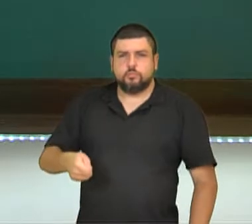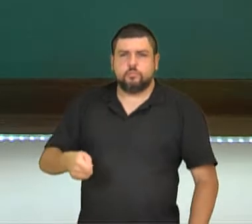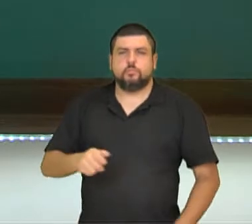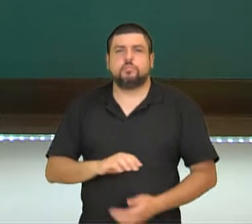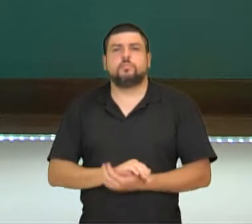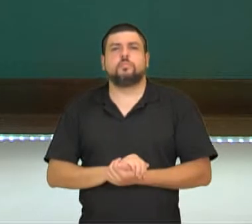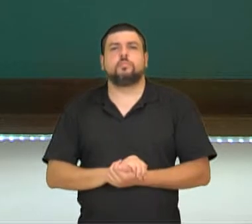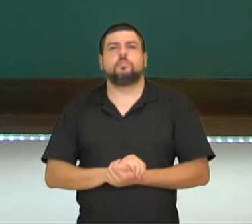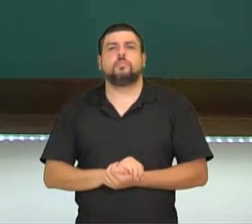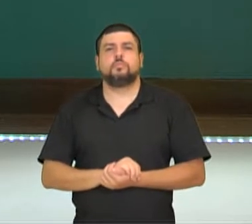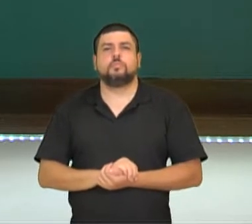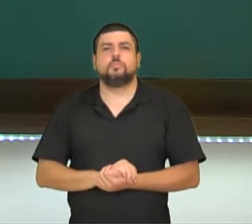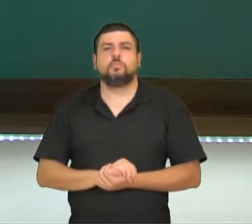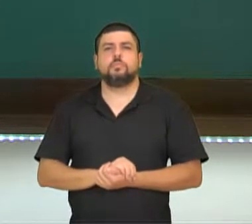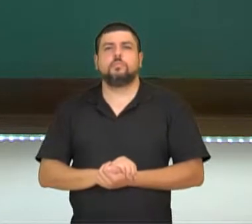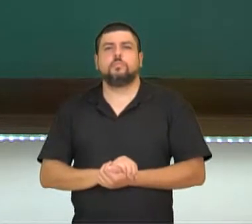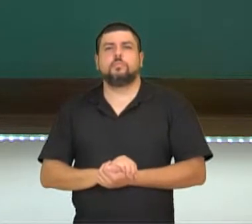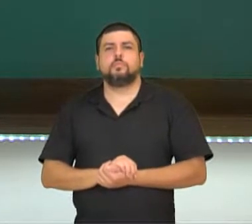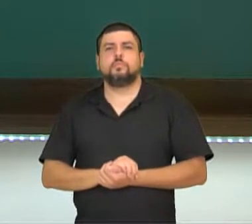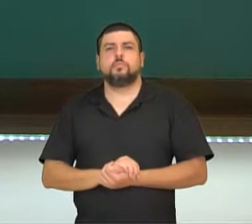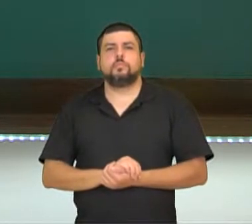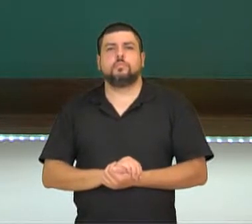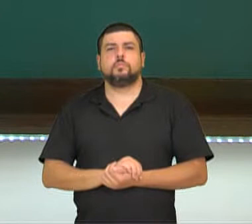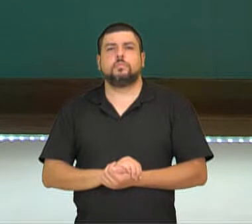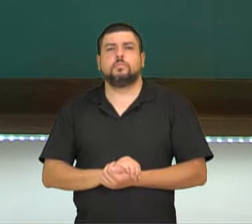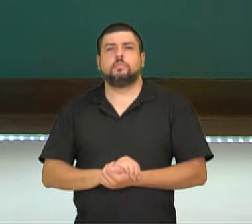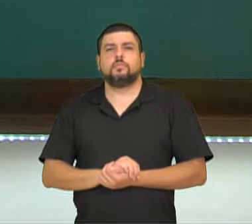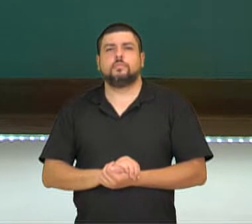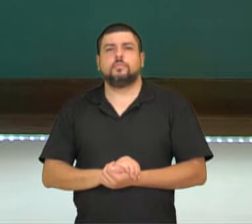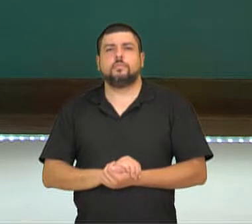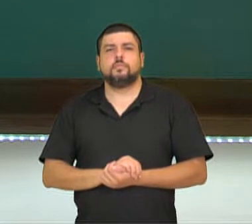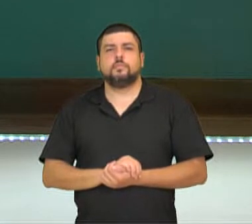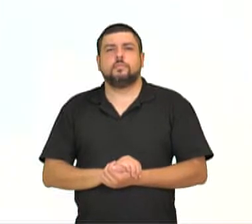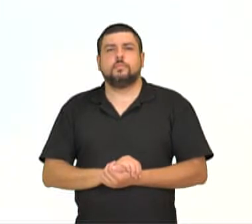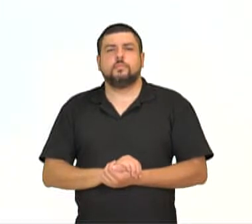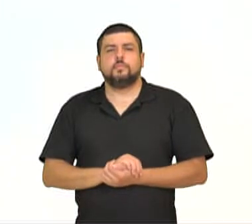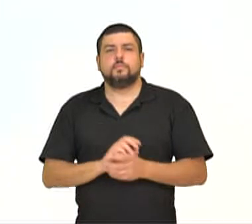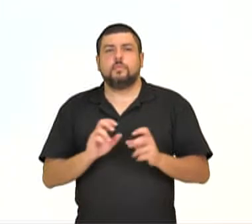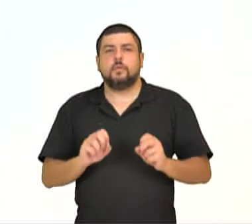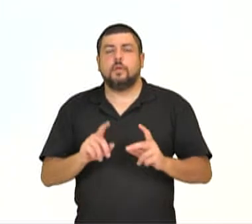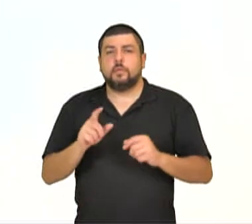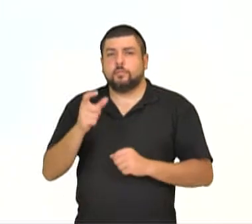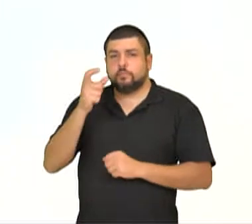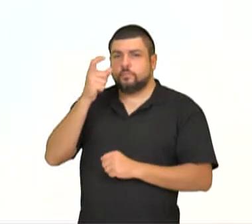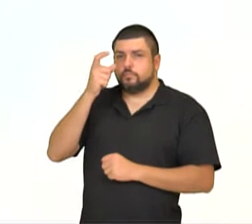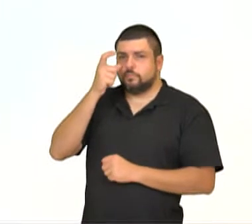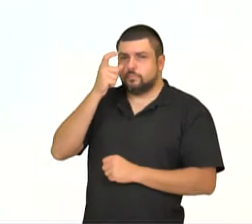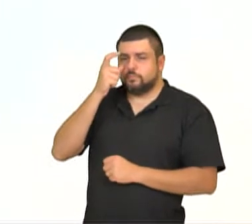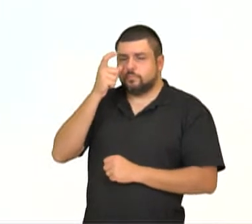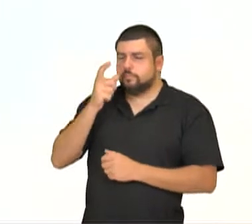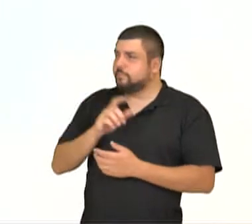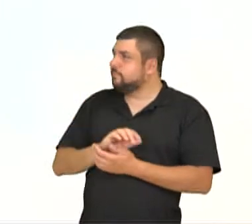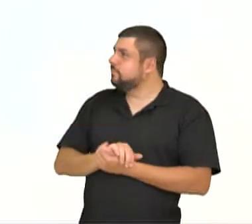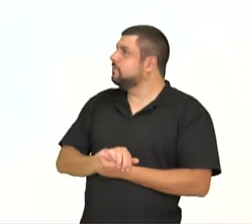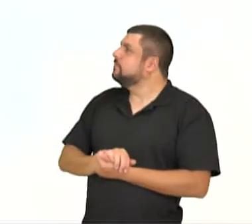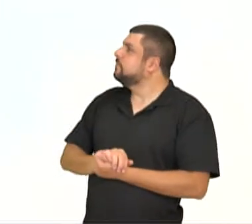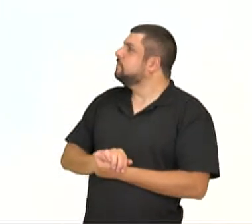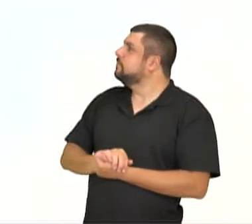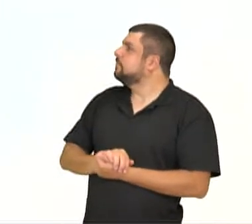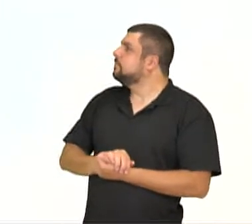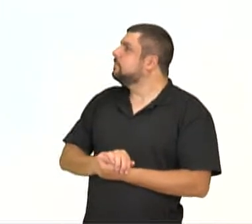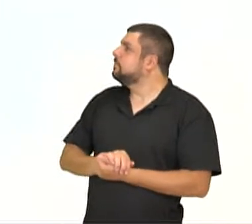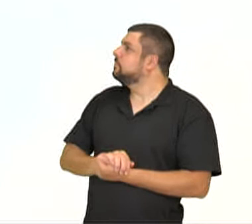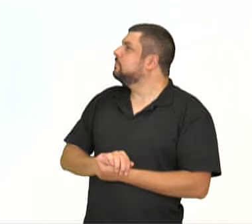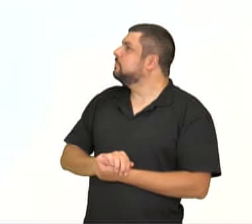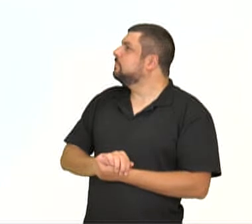Vamos a seguir? Aqui! Opa! Mira! Vamos a pensar. Campanha de vacunação